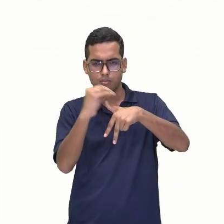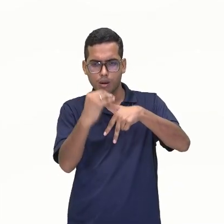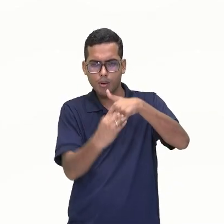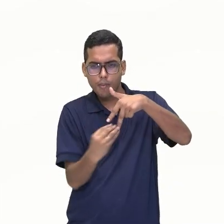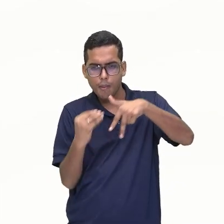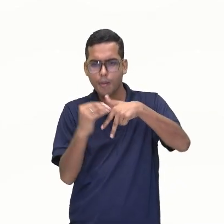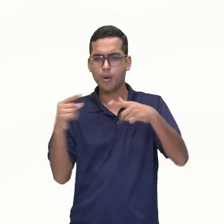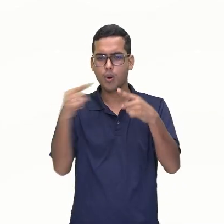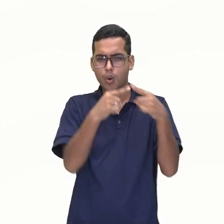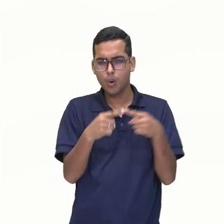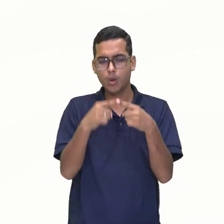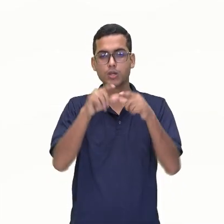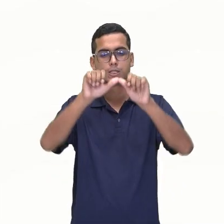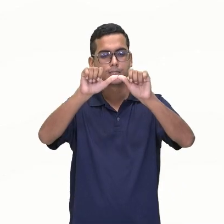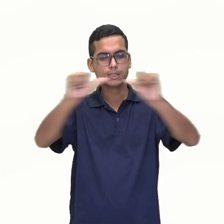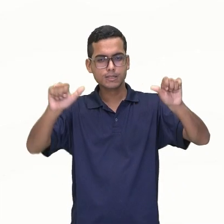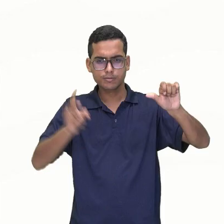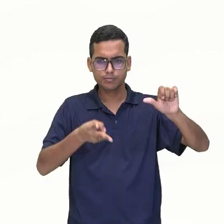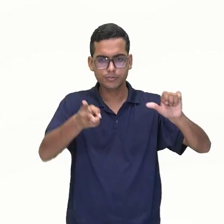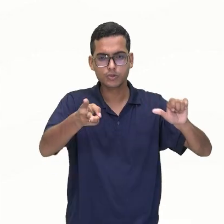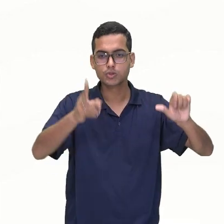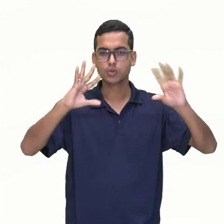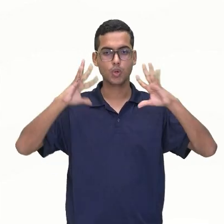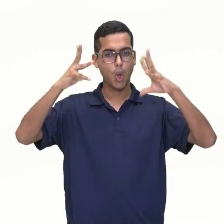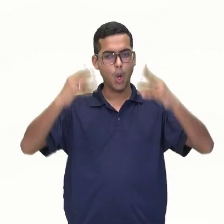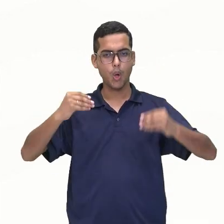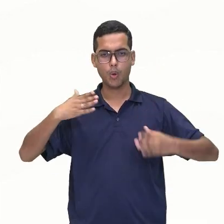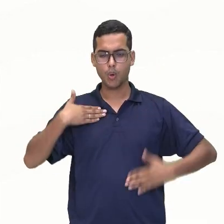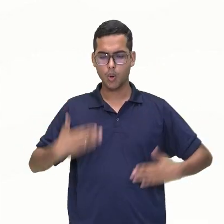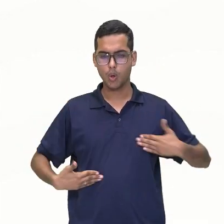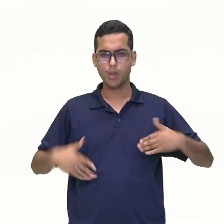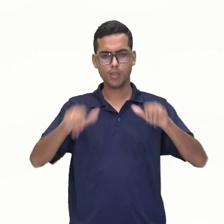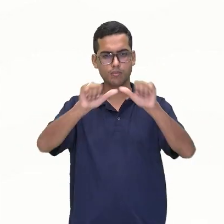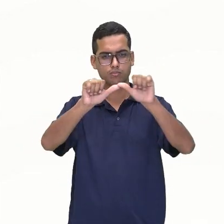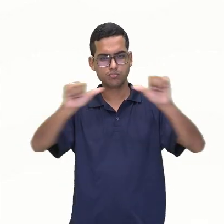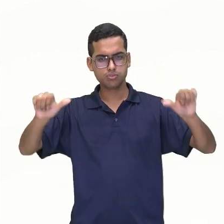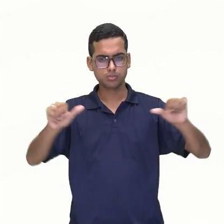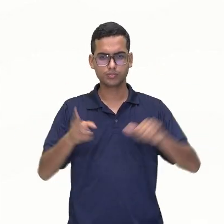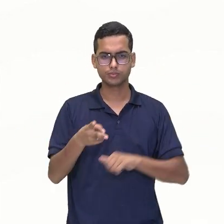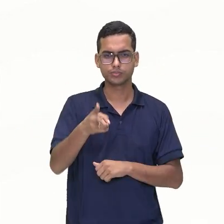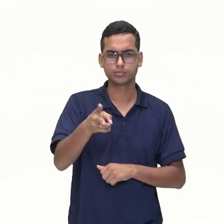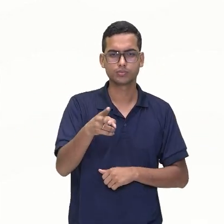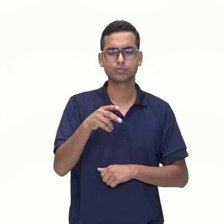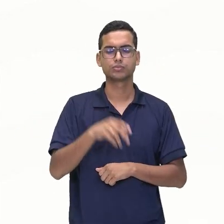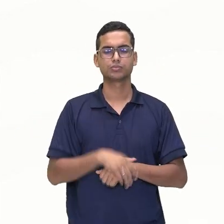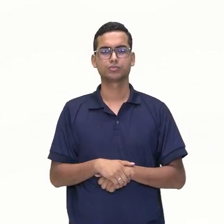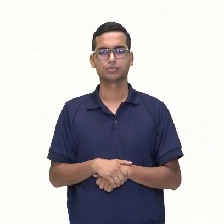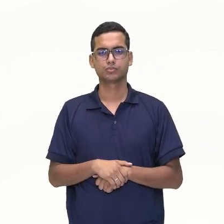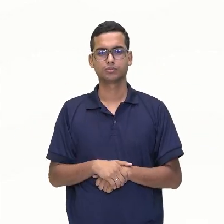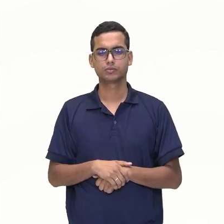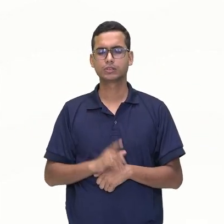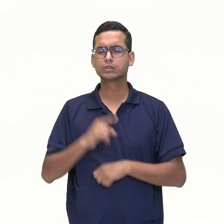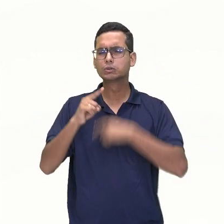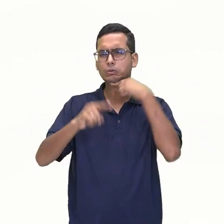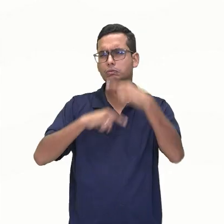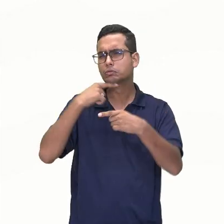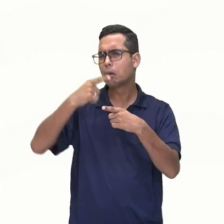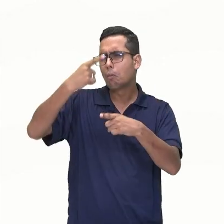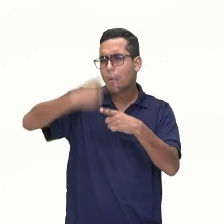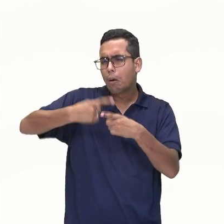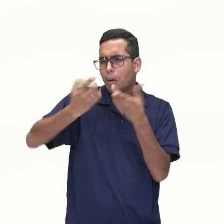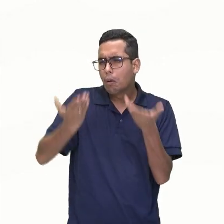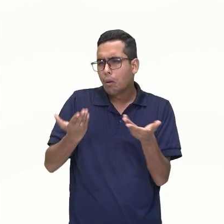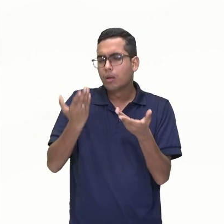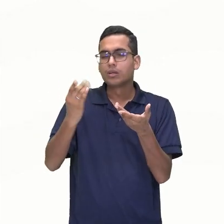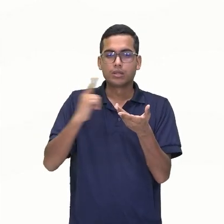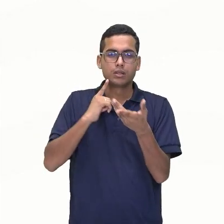exatamente simétrico. Mesmo que você diga por que daquilo, a gente percebe que existe